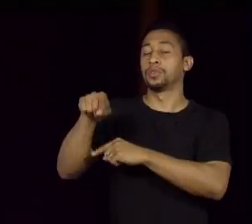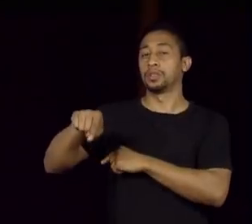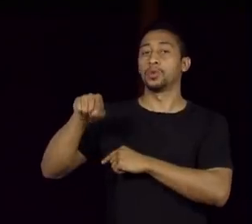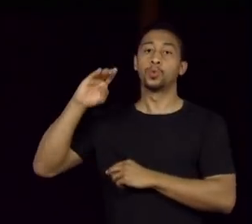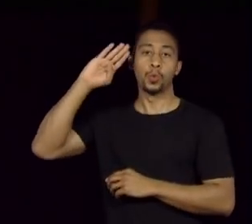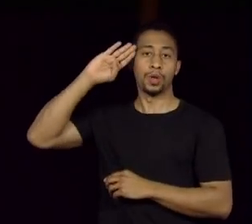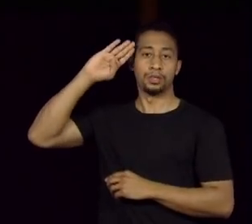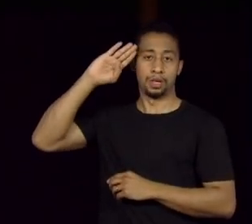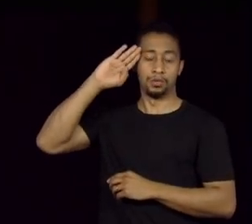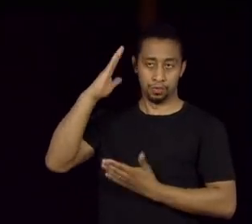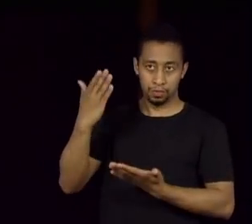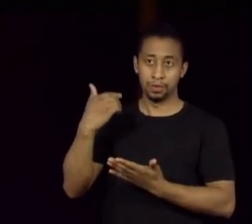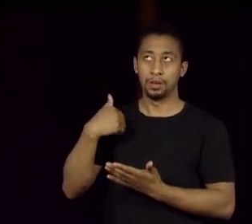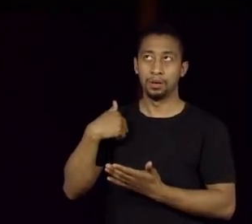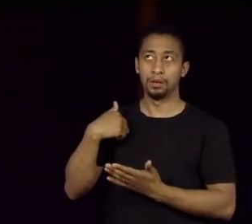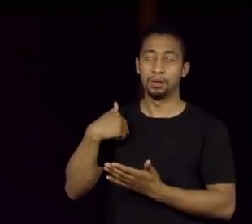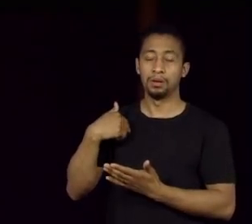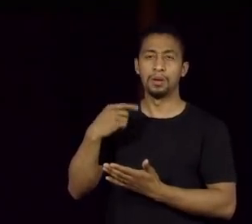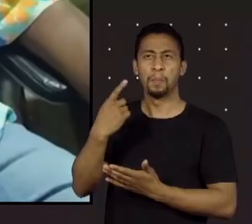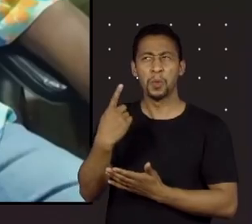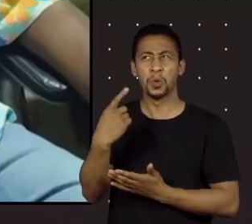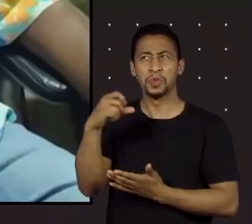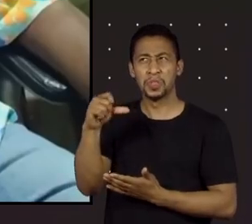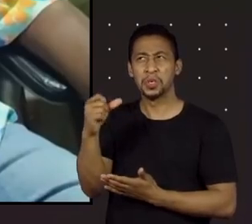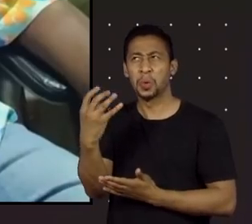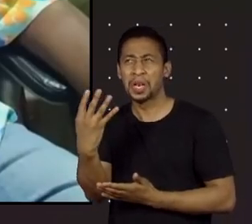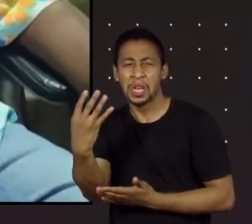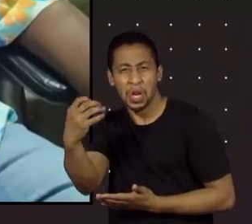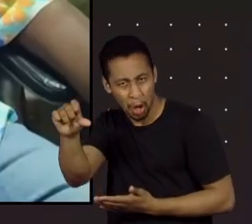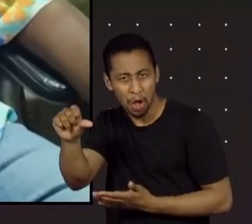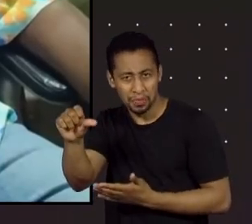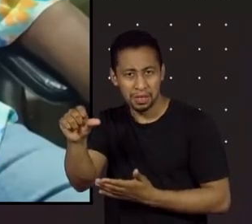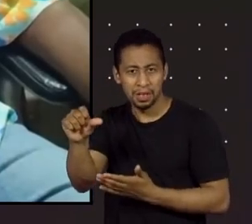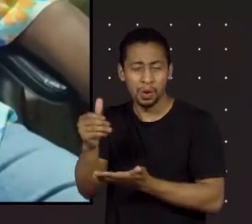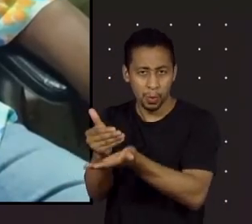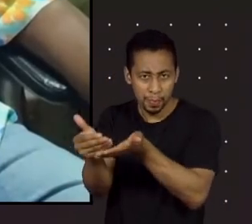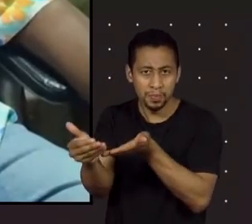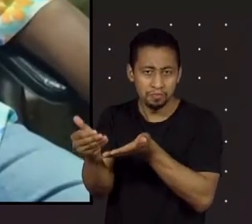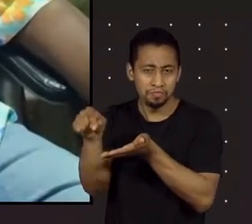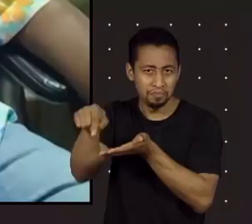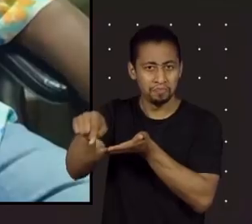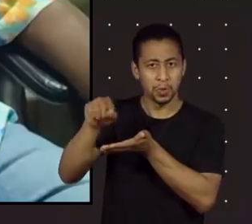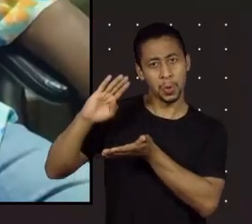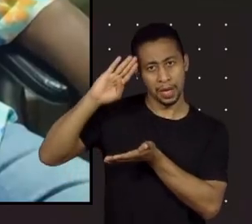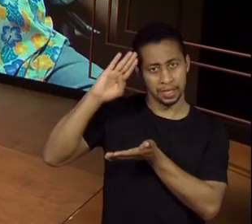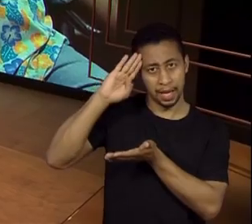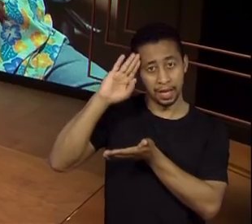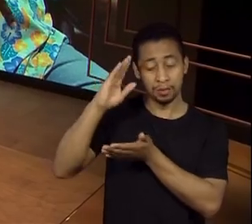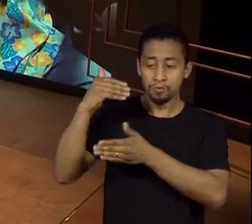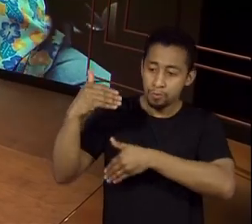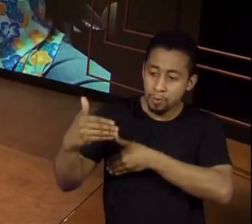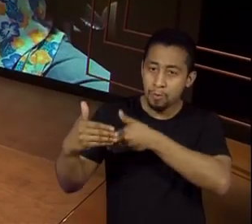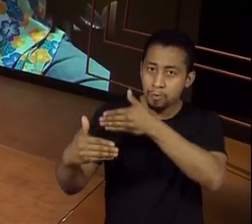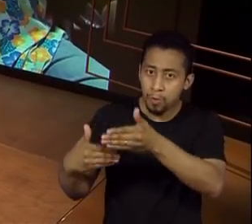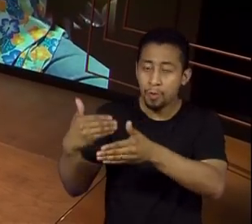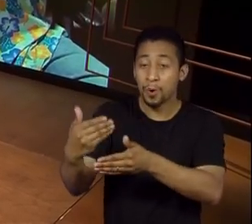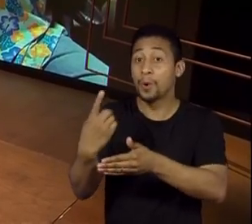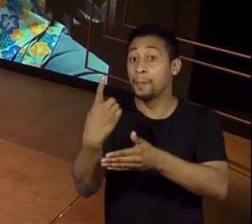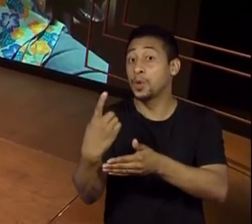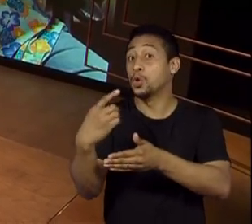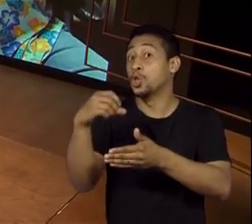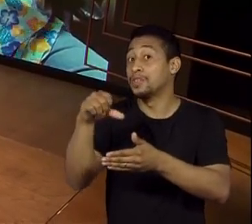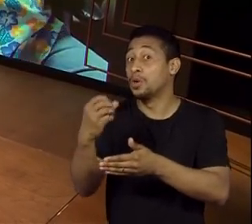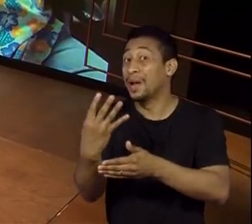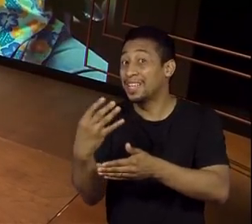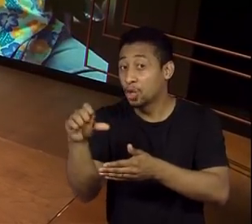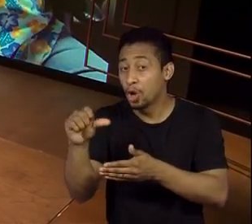né? Aí eu cheguei em 48 lá, aí estava muito cedo ainda, o comandante disse, não, não pode. Eu